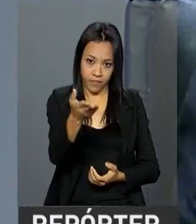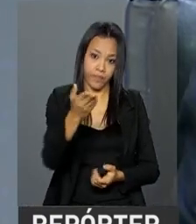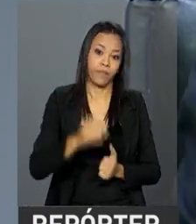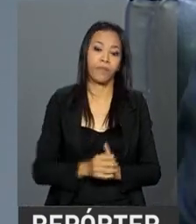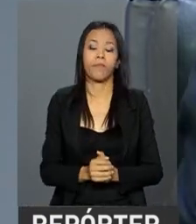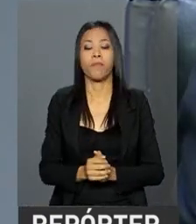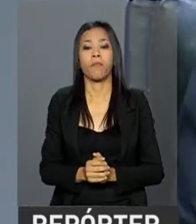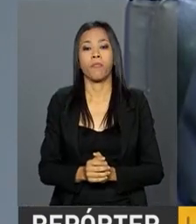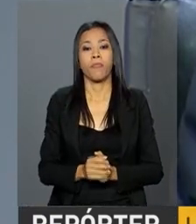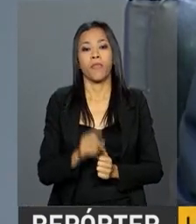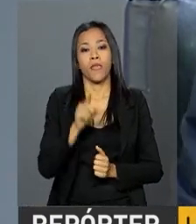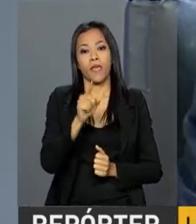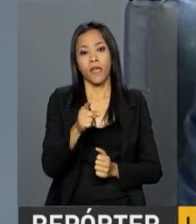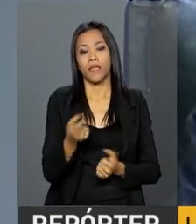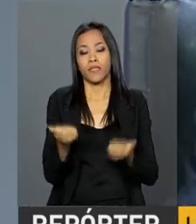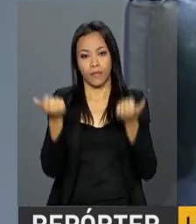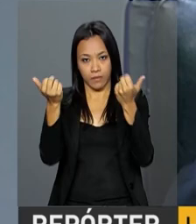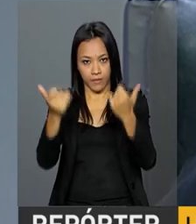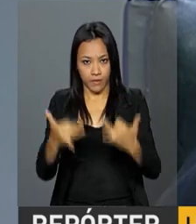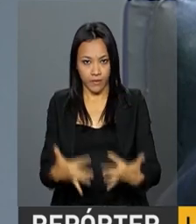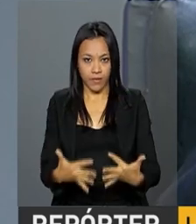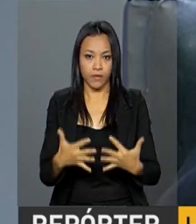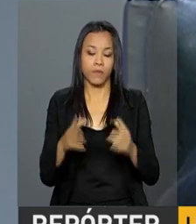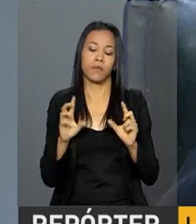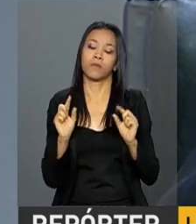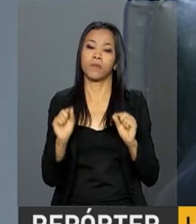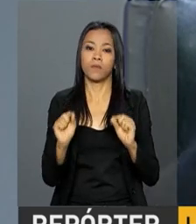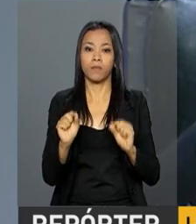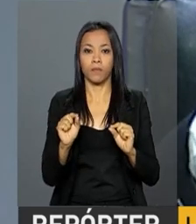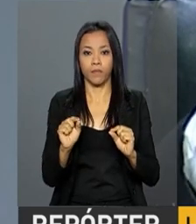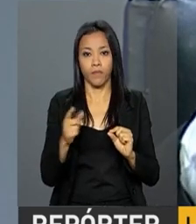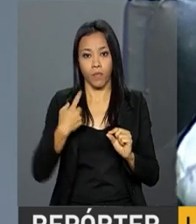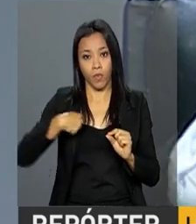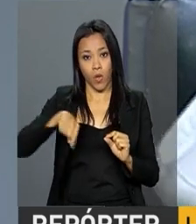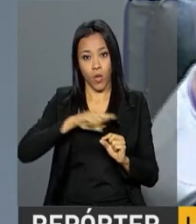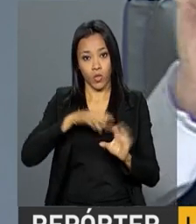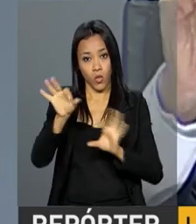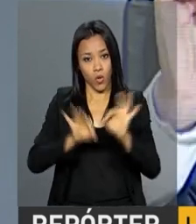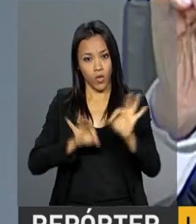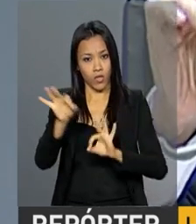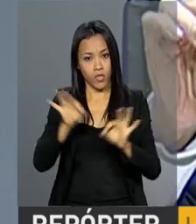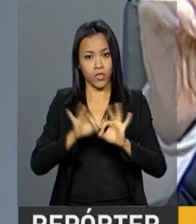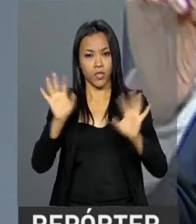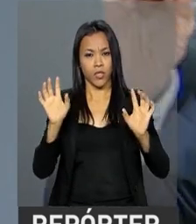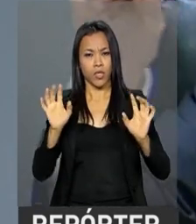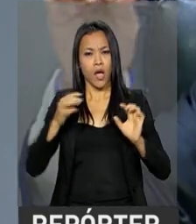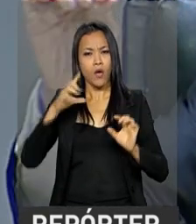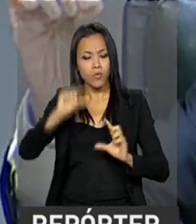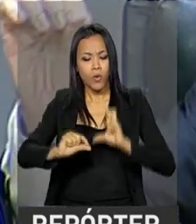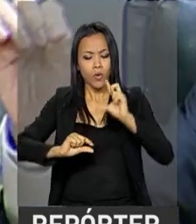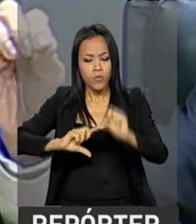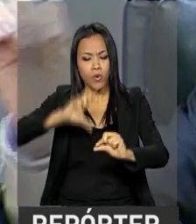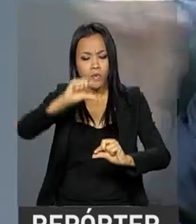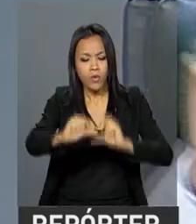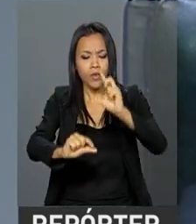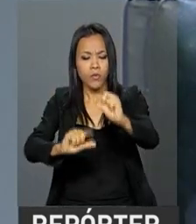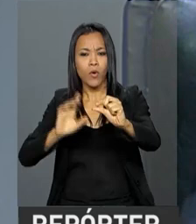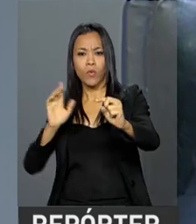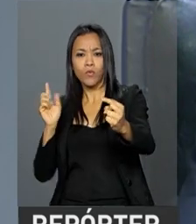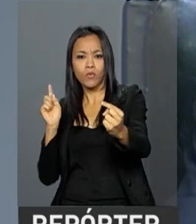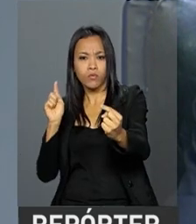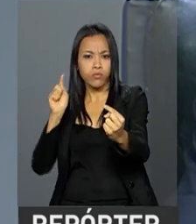Nós estamos, com isso, fixando uma convergência gradual das